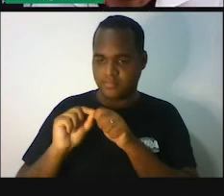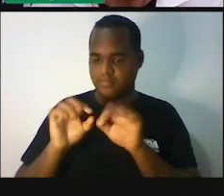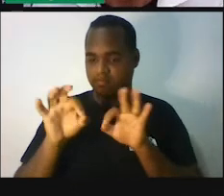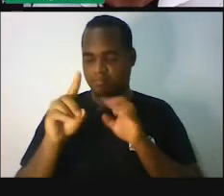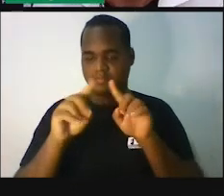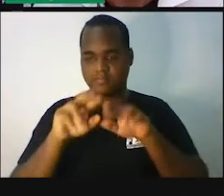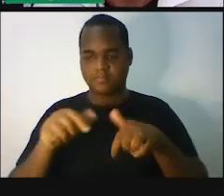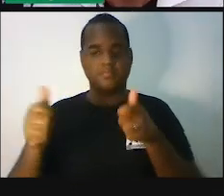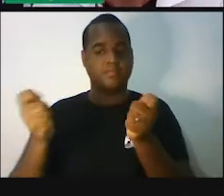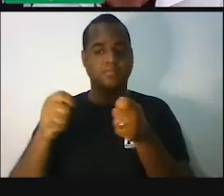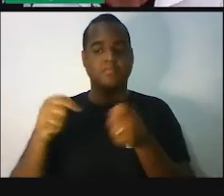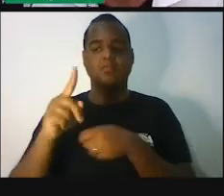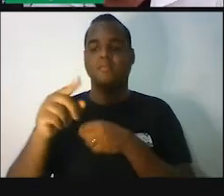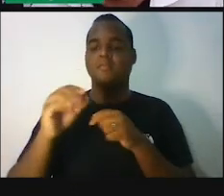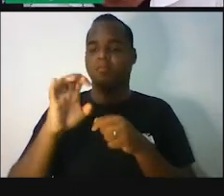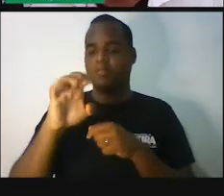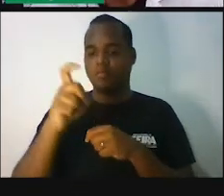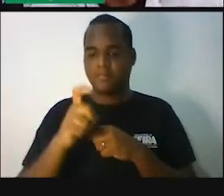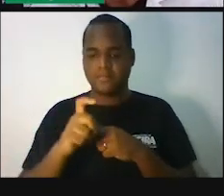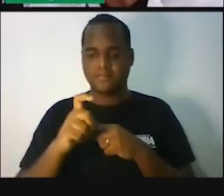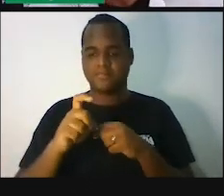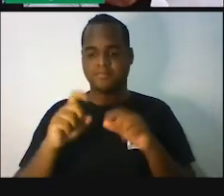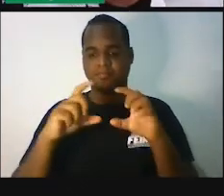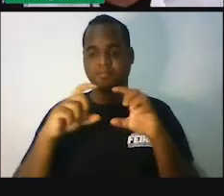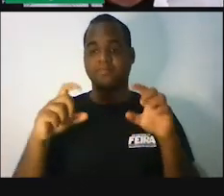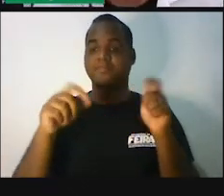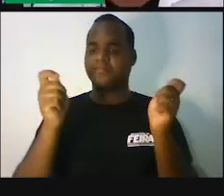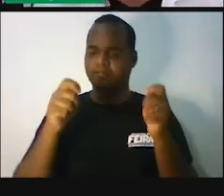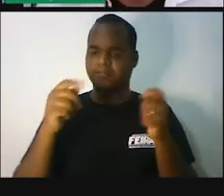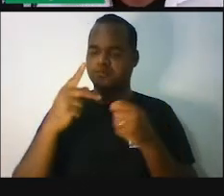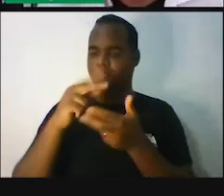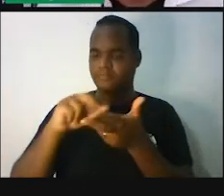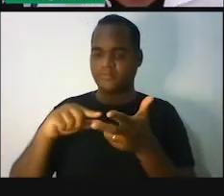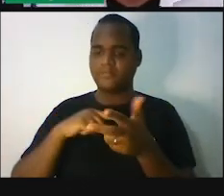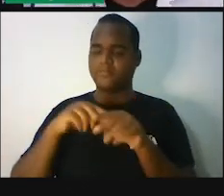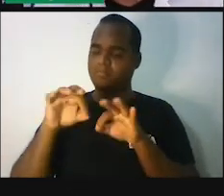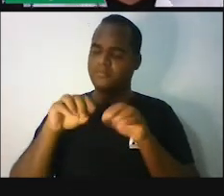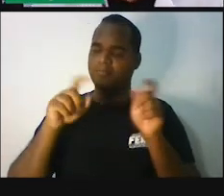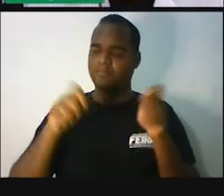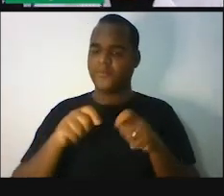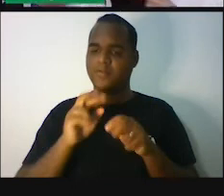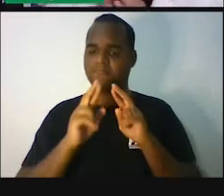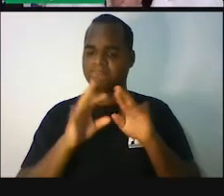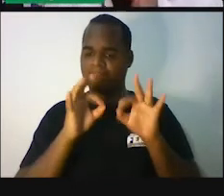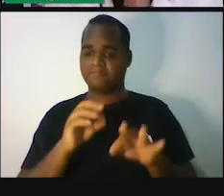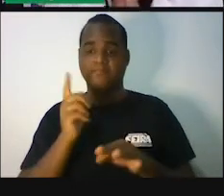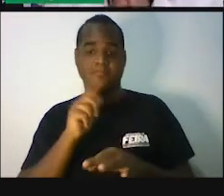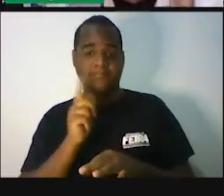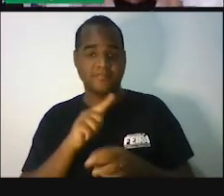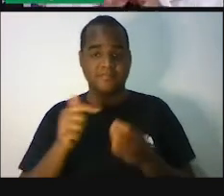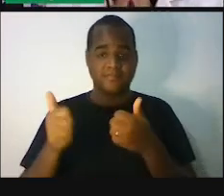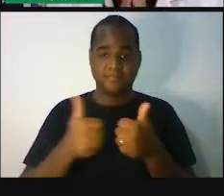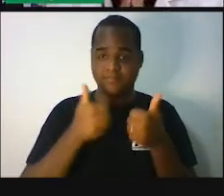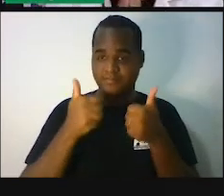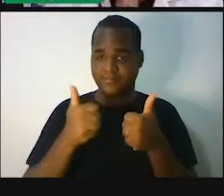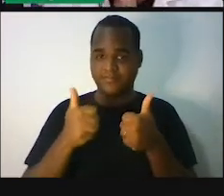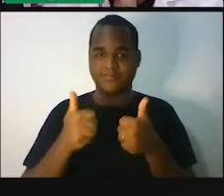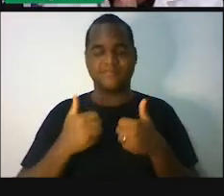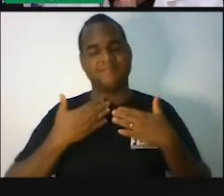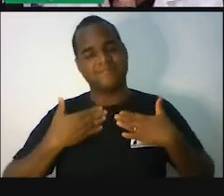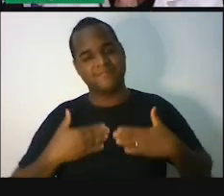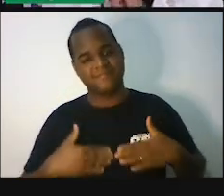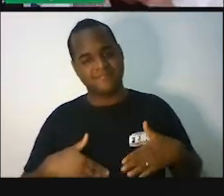vire uma expressão algébrica que permita você resolver aquela situação. Tá bom? Dá uma